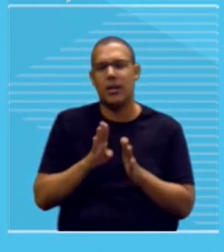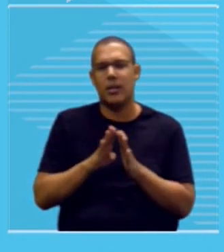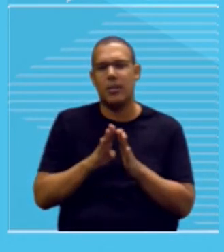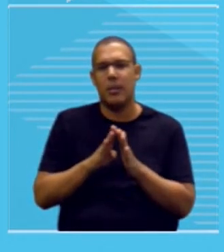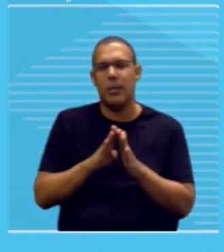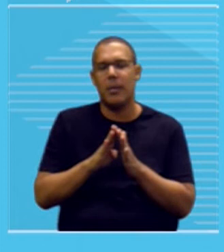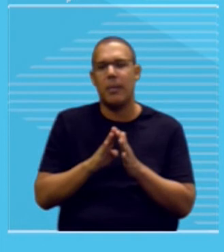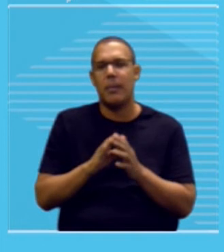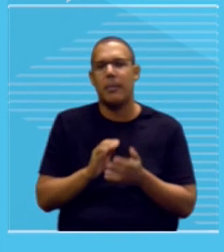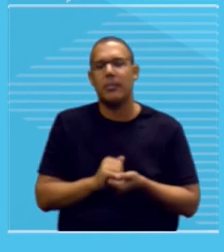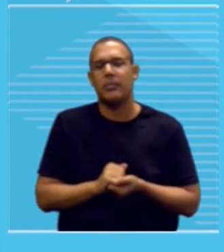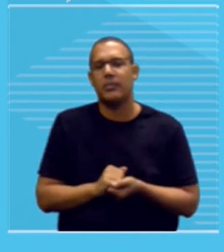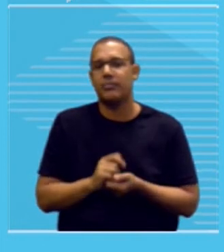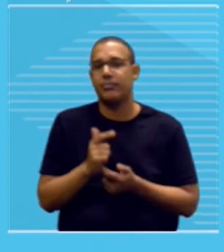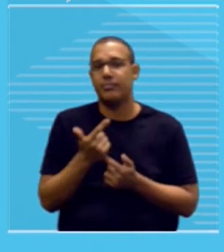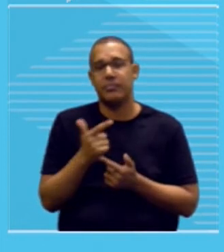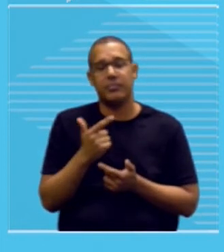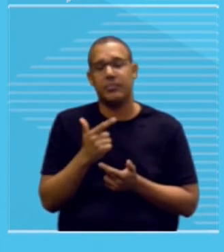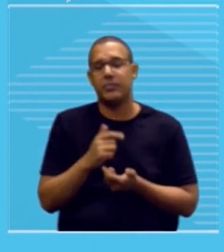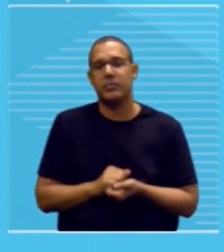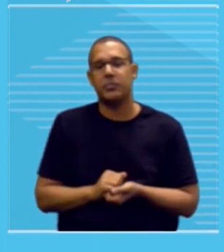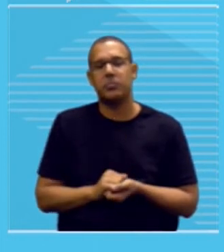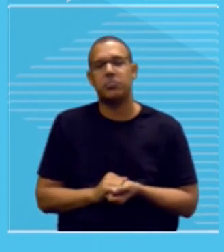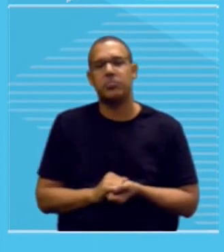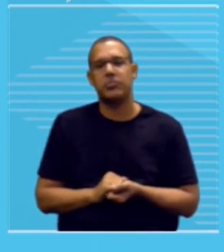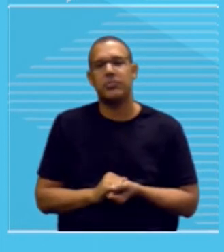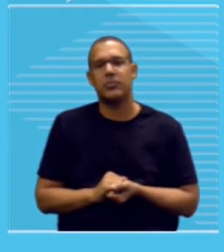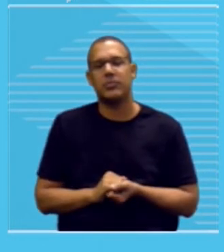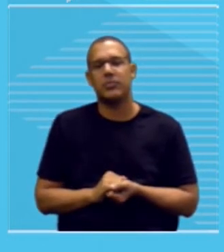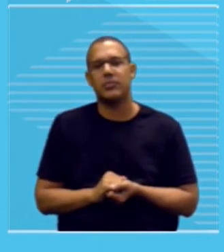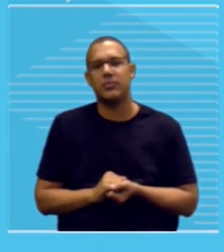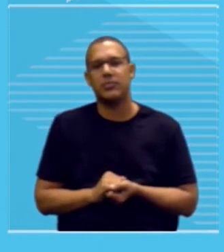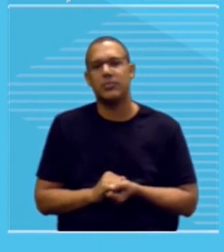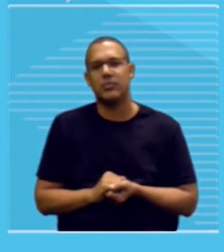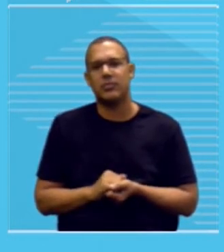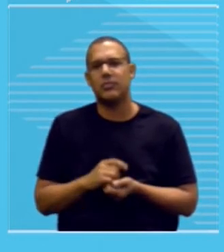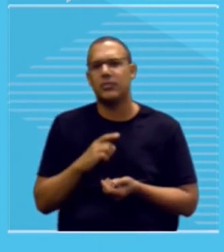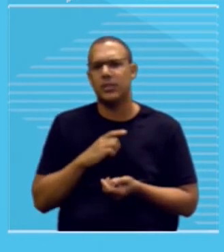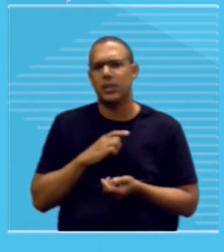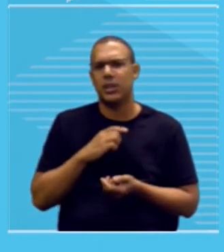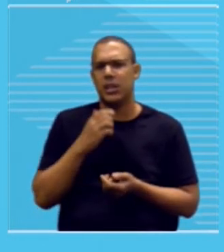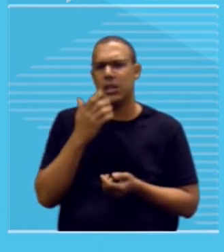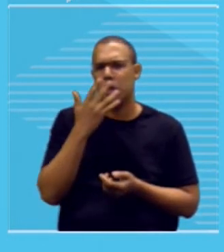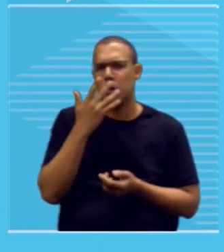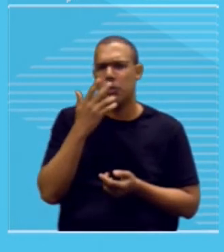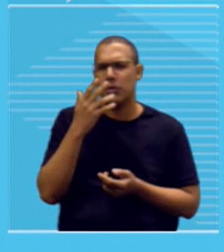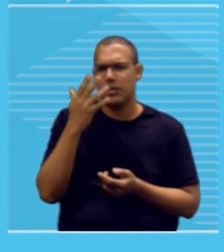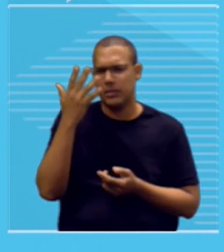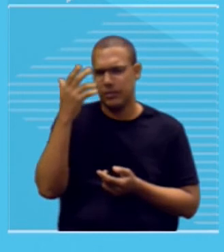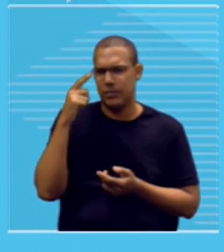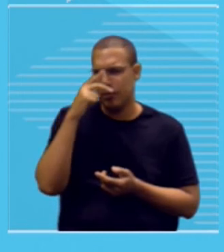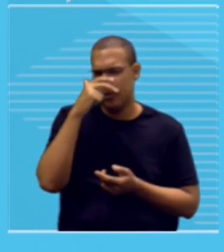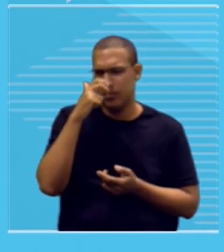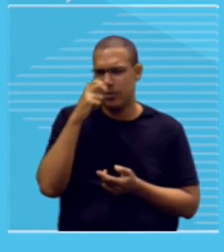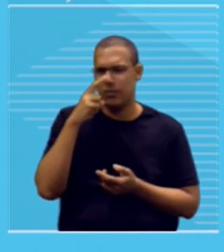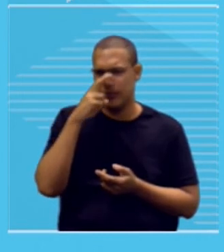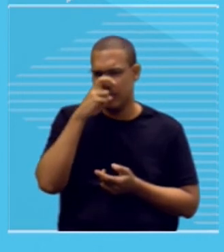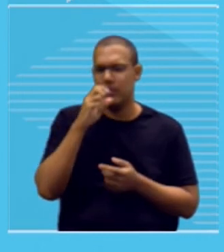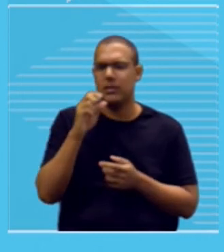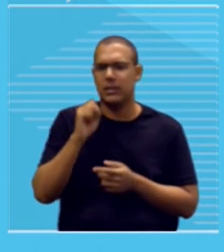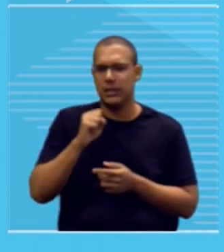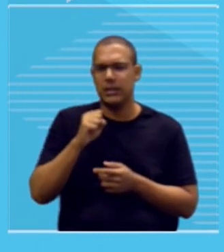inicial não tem gente não tem e traz cores extravagantes verdades não pertence